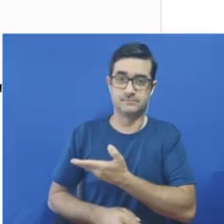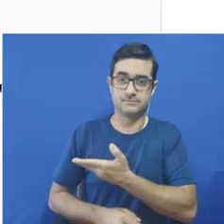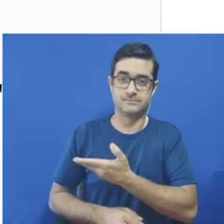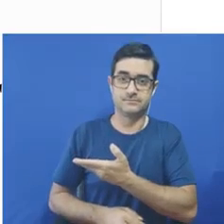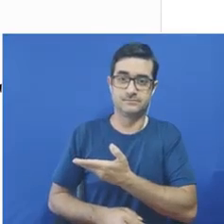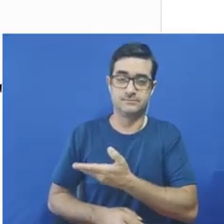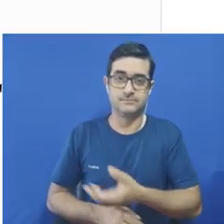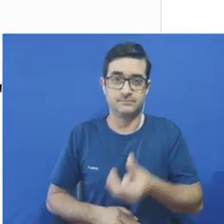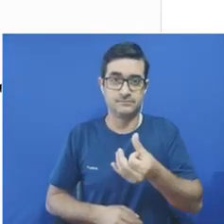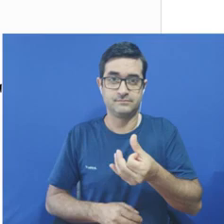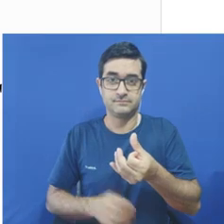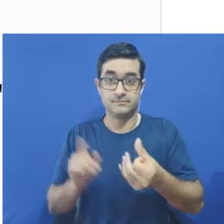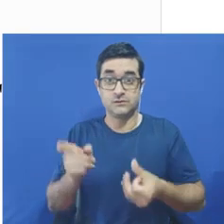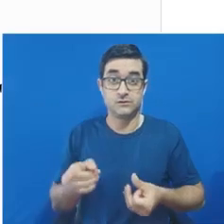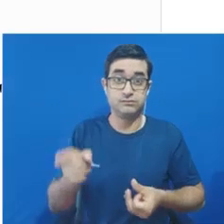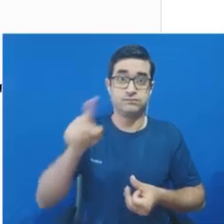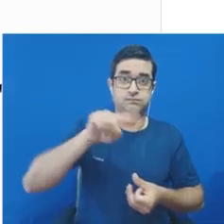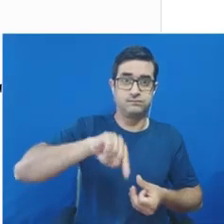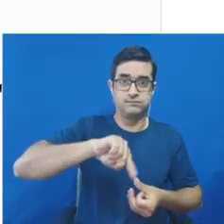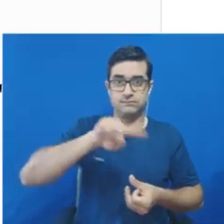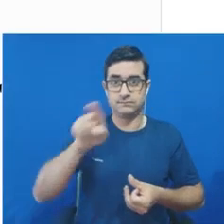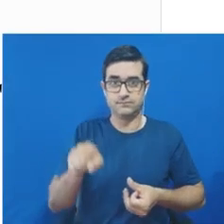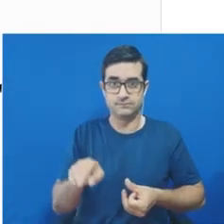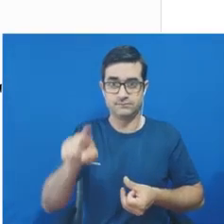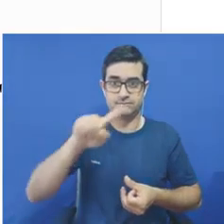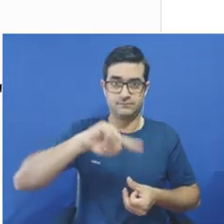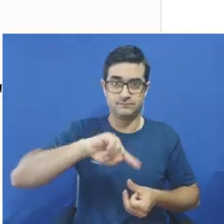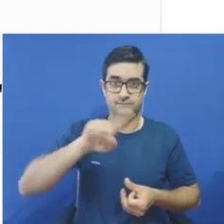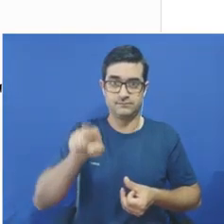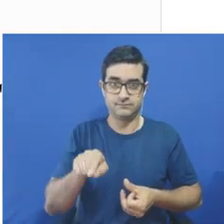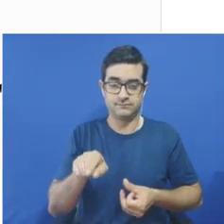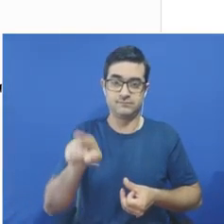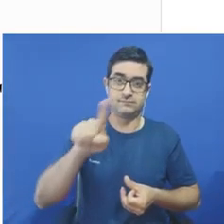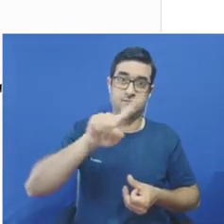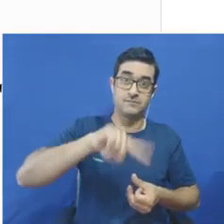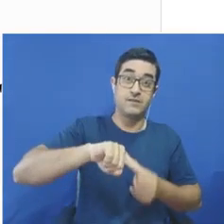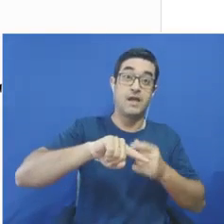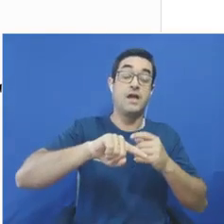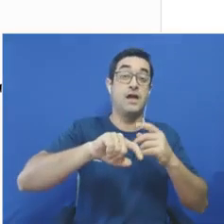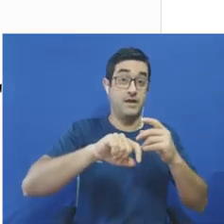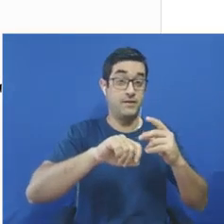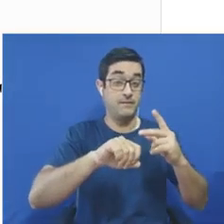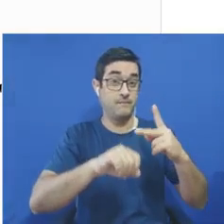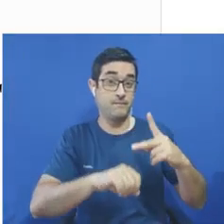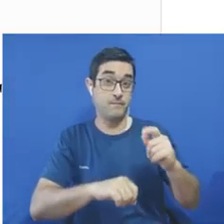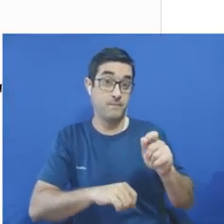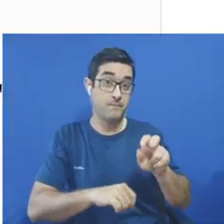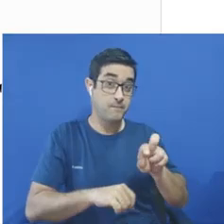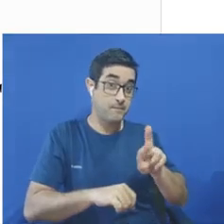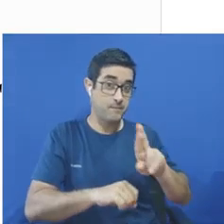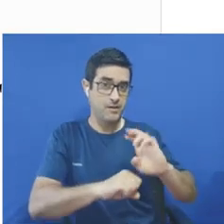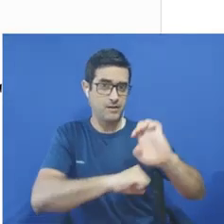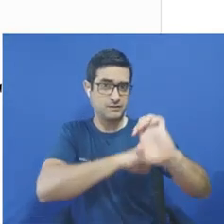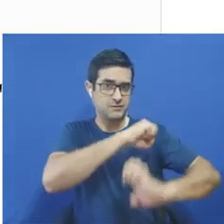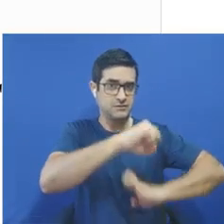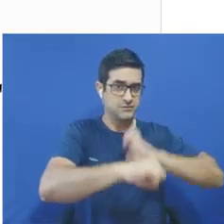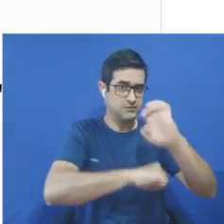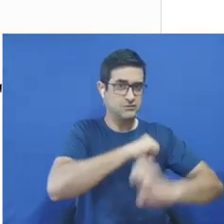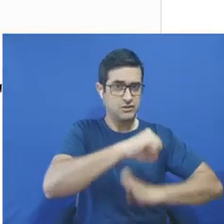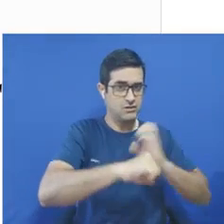ela é utilizada quando eu tenho um par de elétrons sendo transferido, ou seja, o